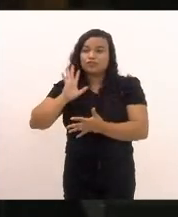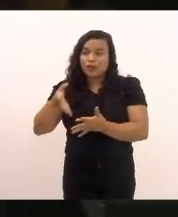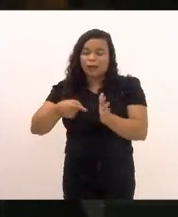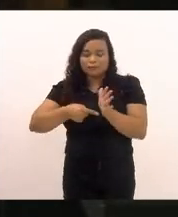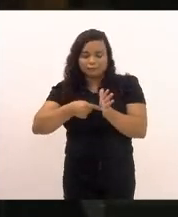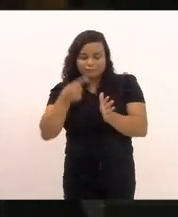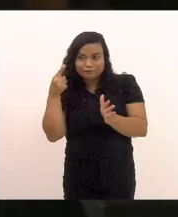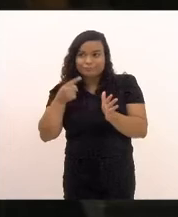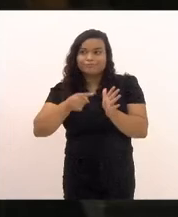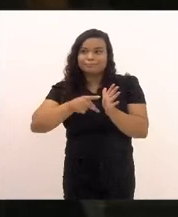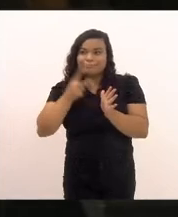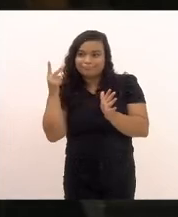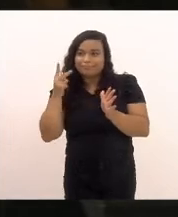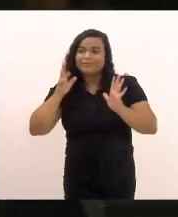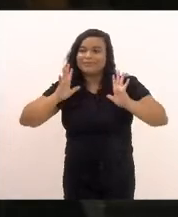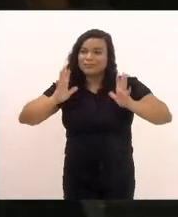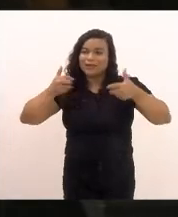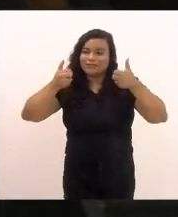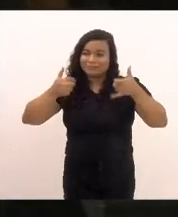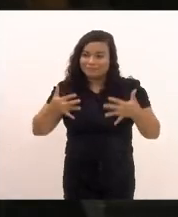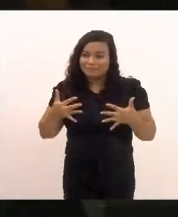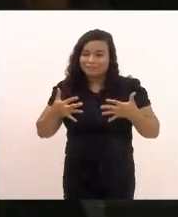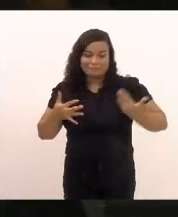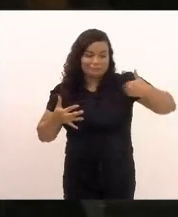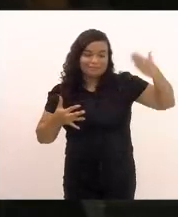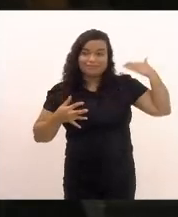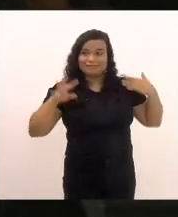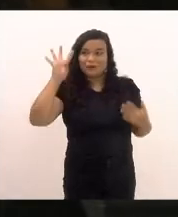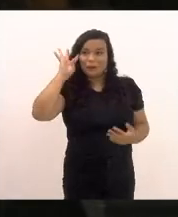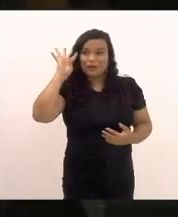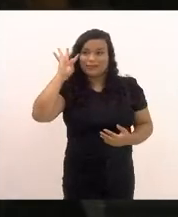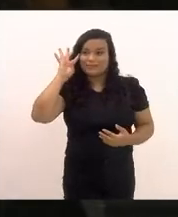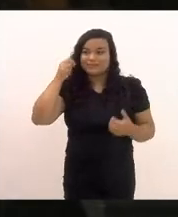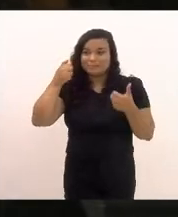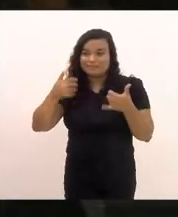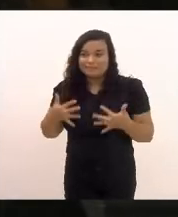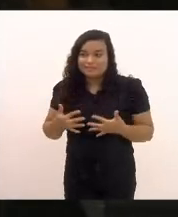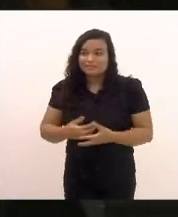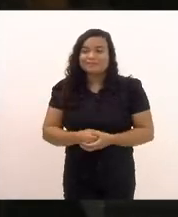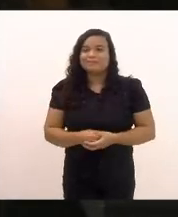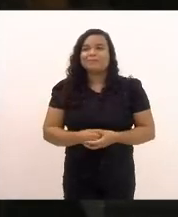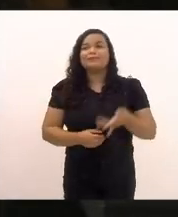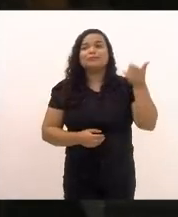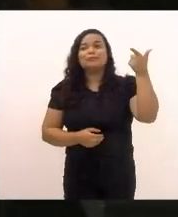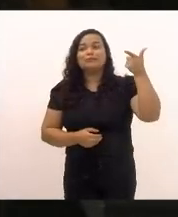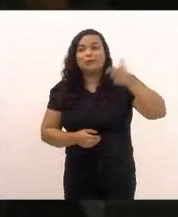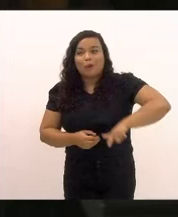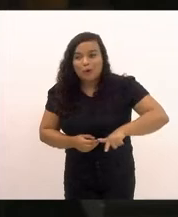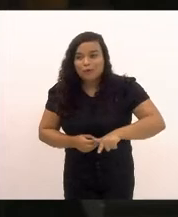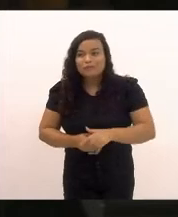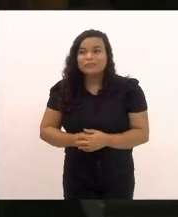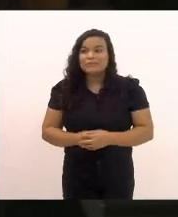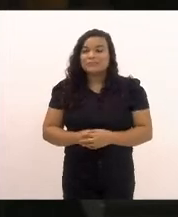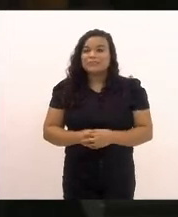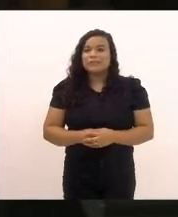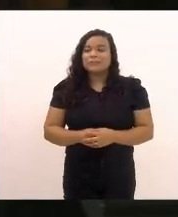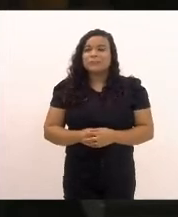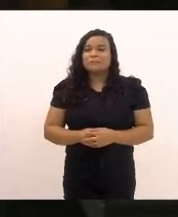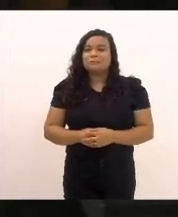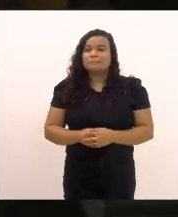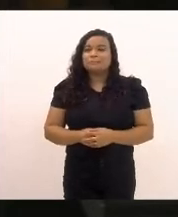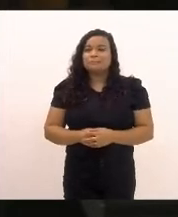falei aqui na última quarta-feira. Mais uma vez, para